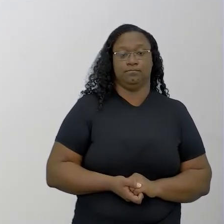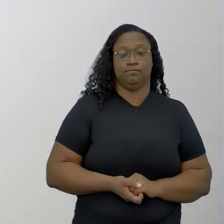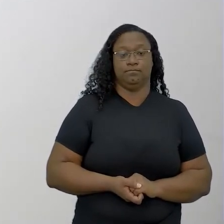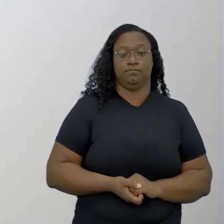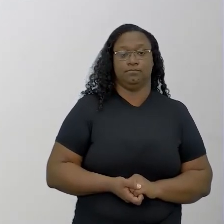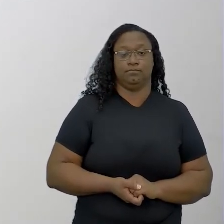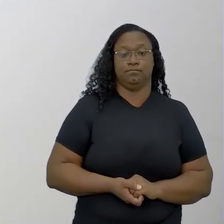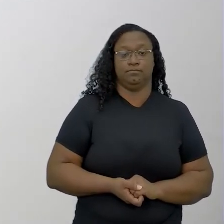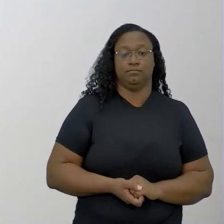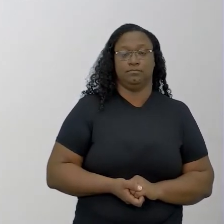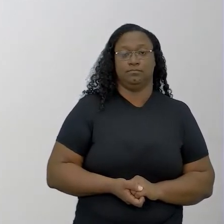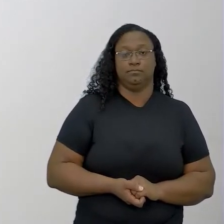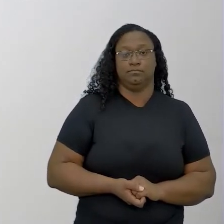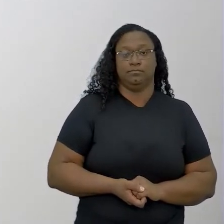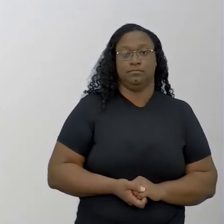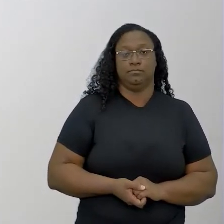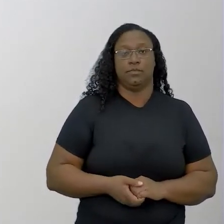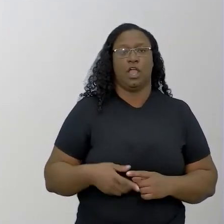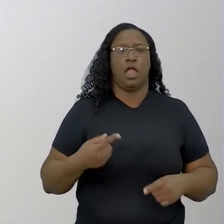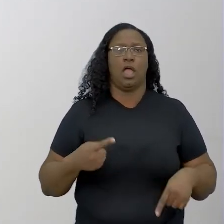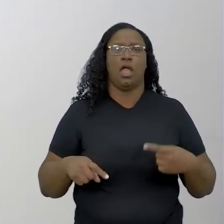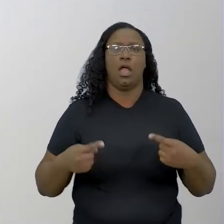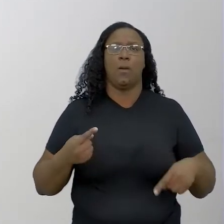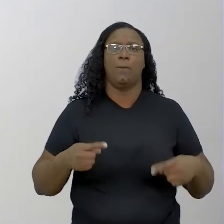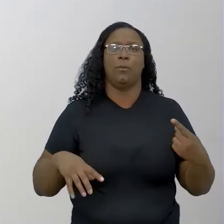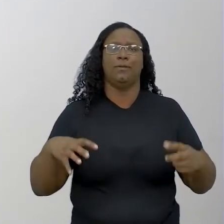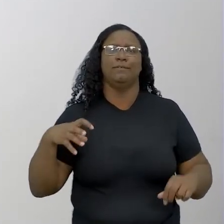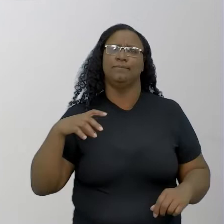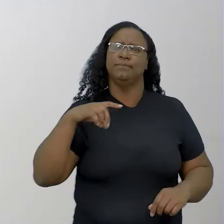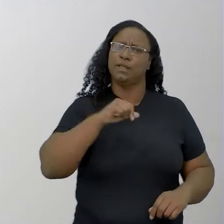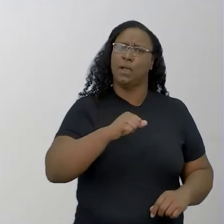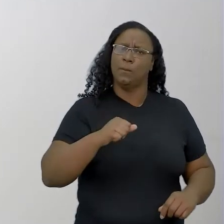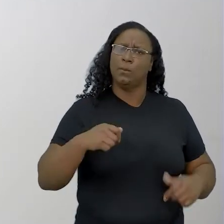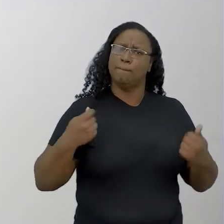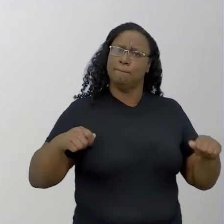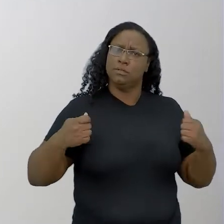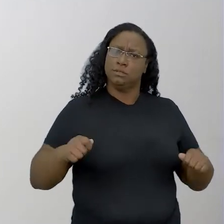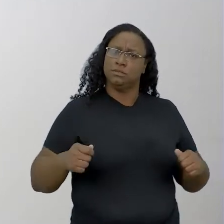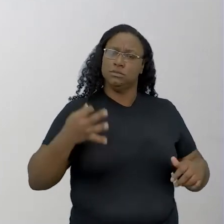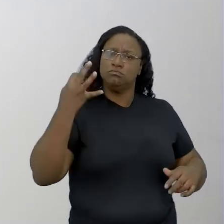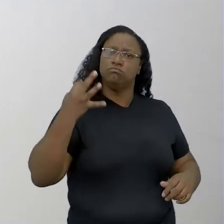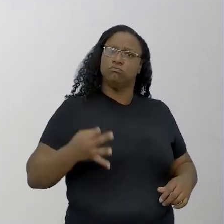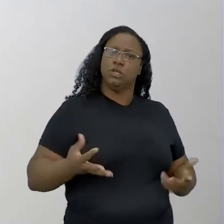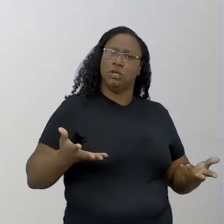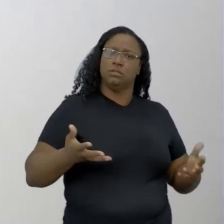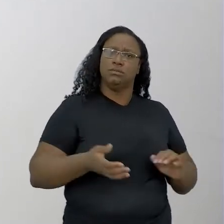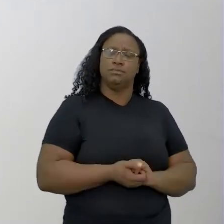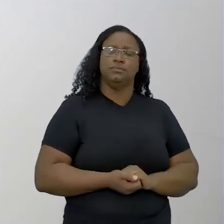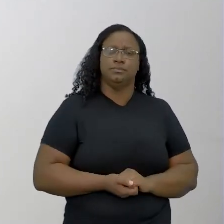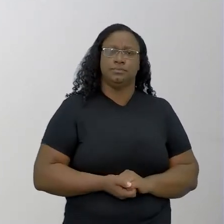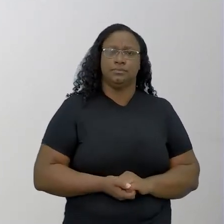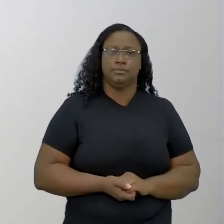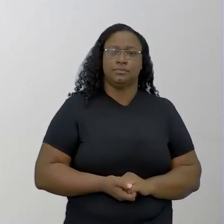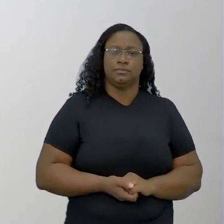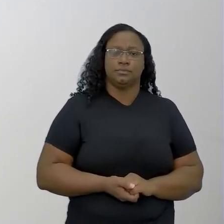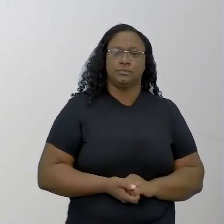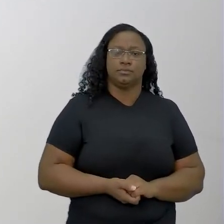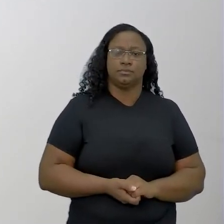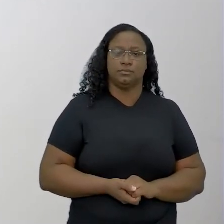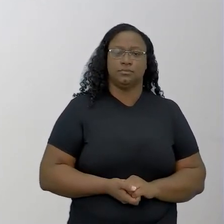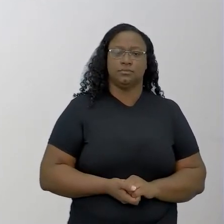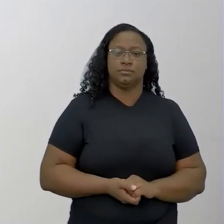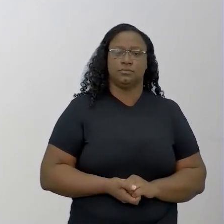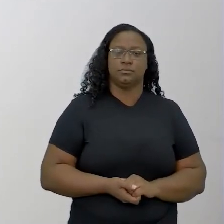também profilática. Quem vai traduzir e falar isso a partir de uma abordagem da área das